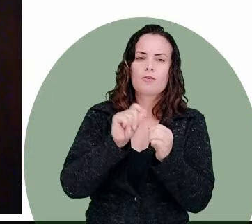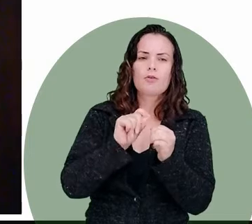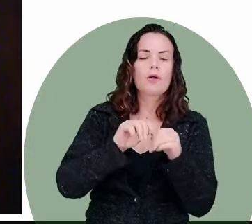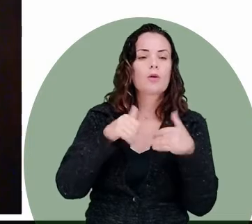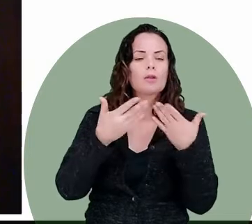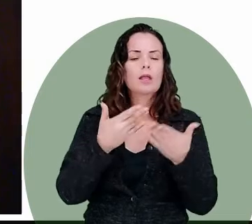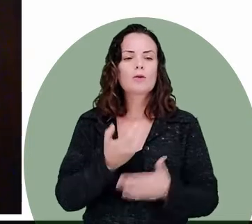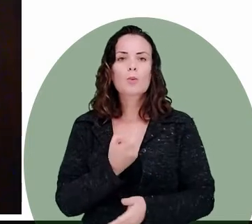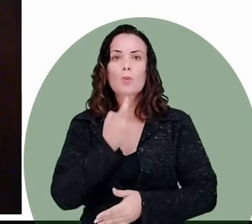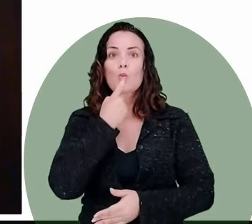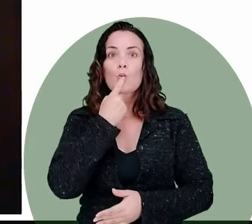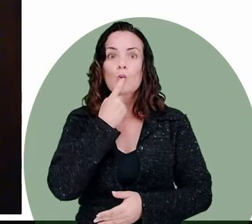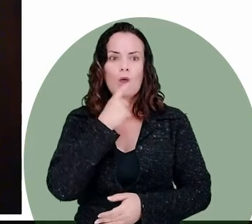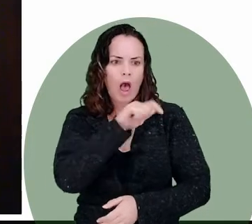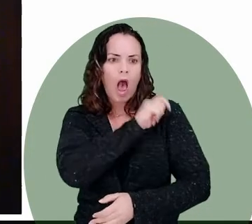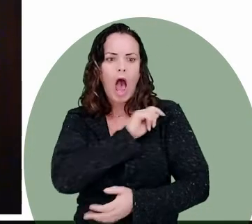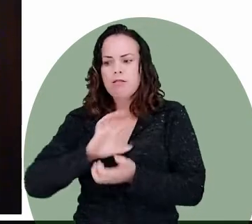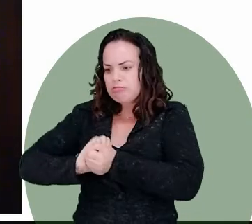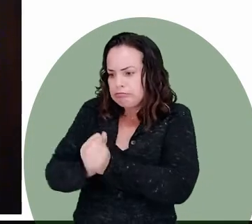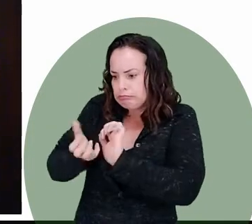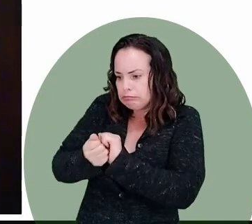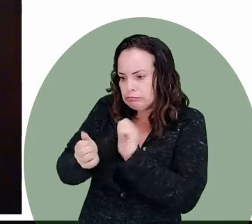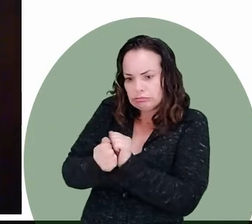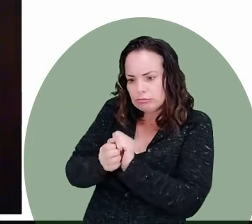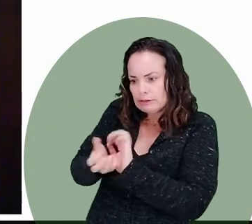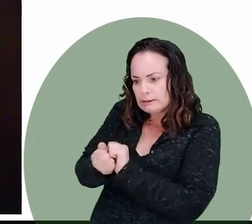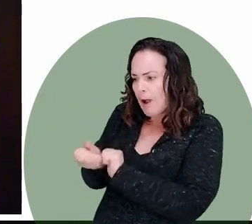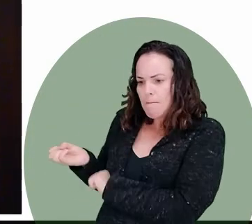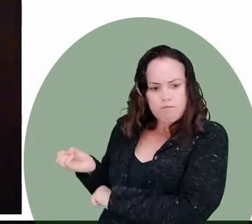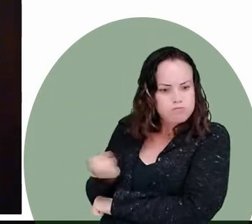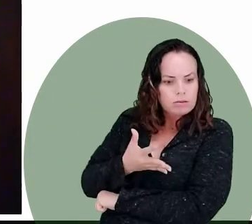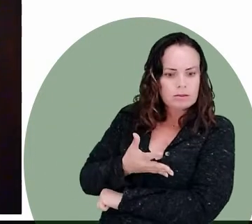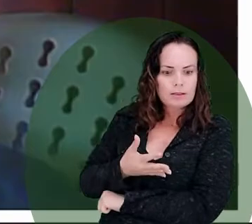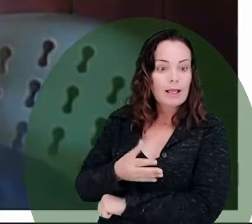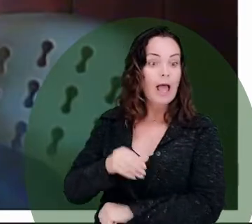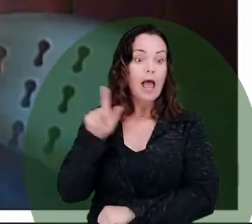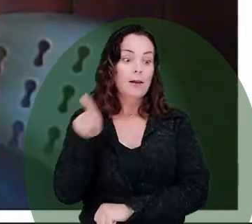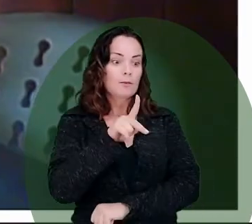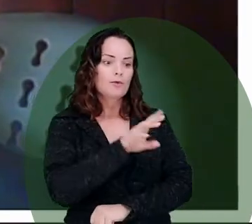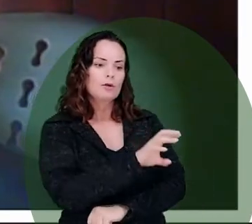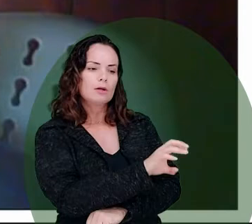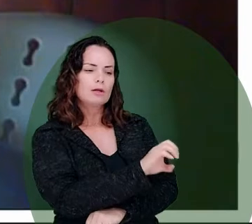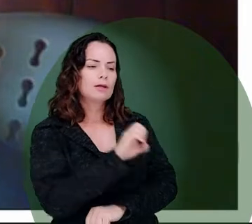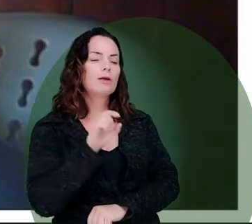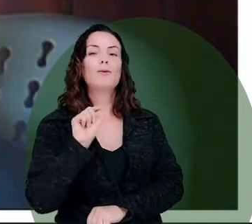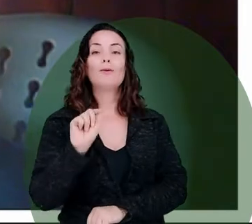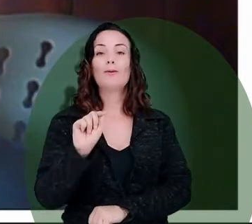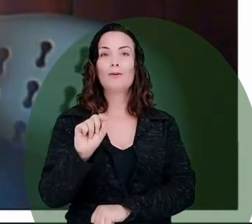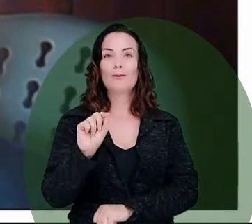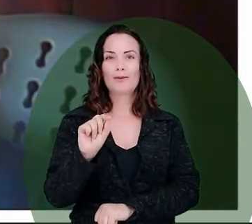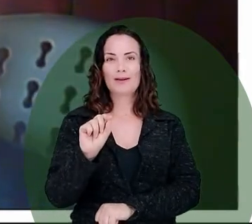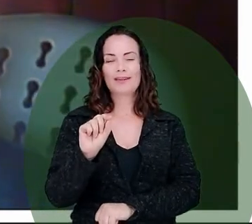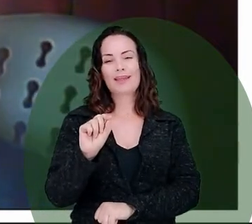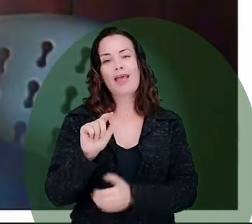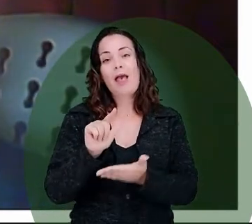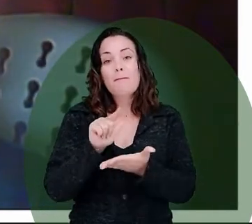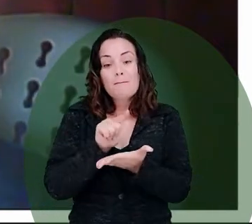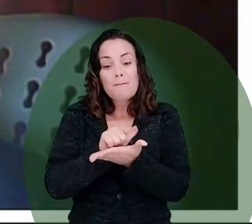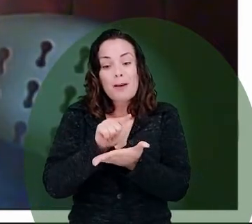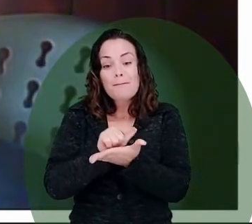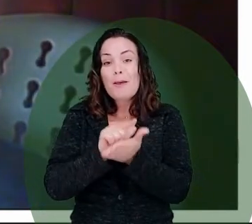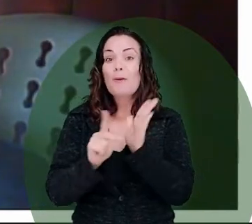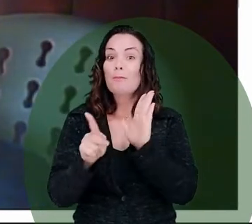ela passou perto, ele amassou e jogou fora. Ela pegou, e era um bilhetinho de amor para uma